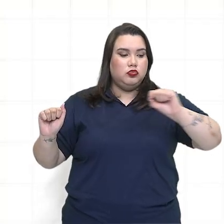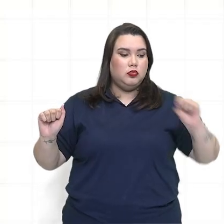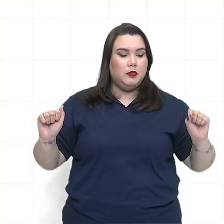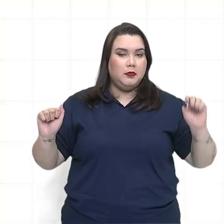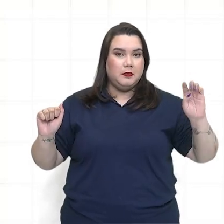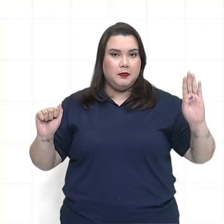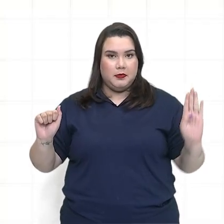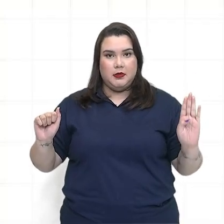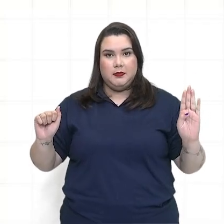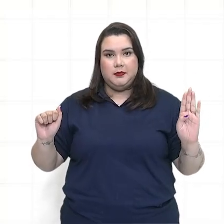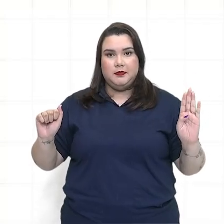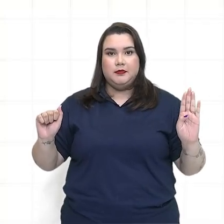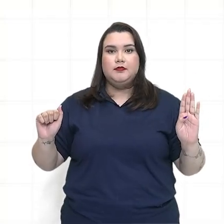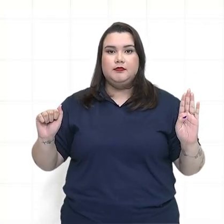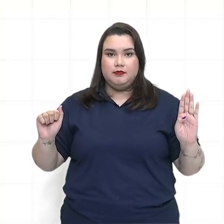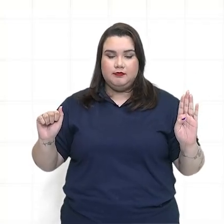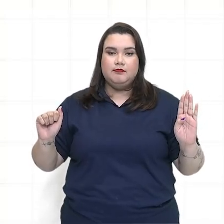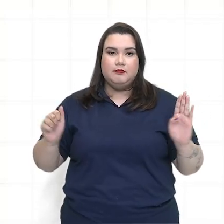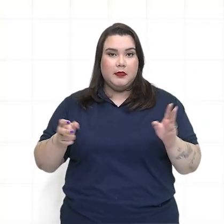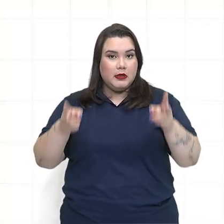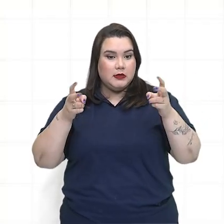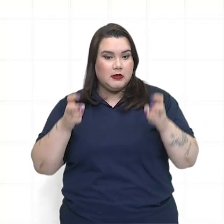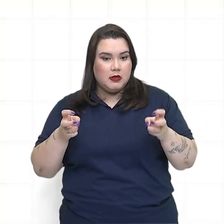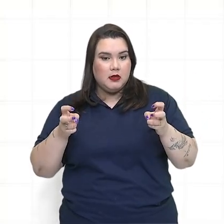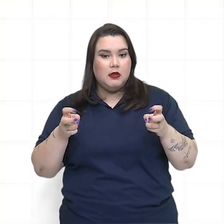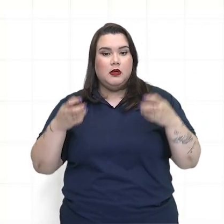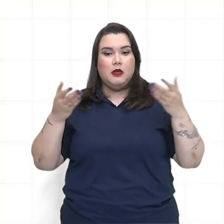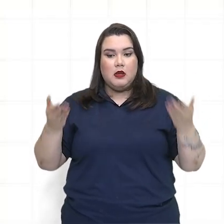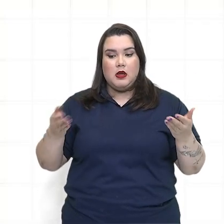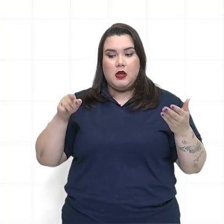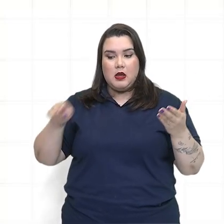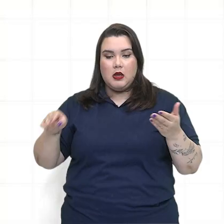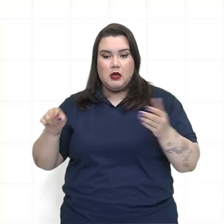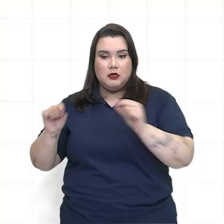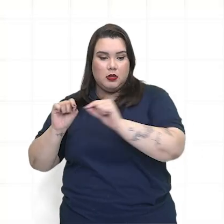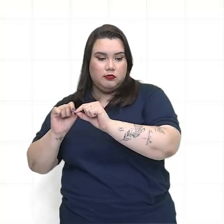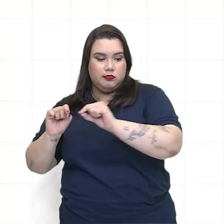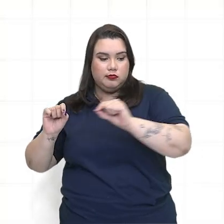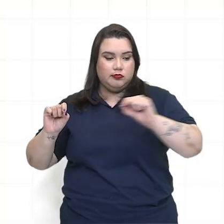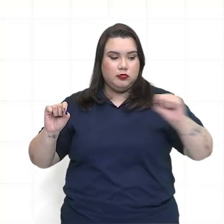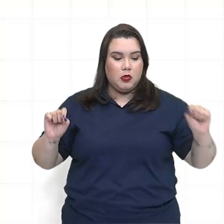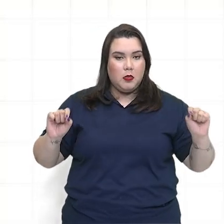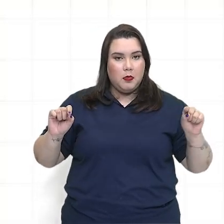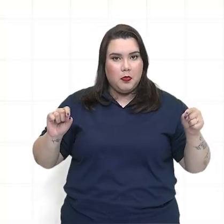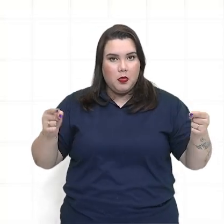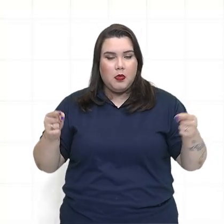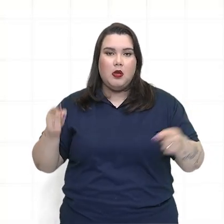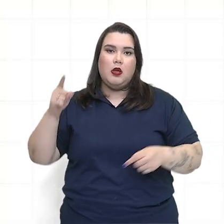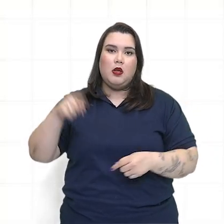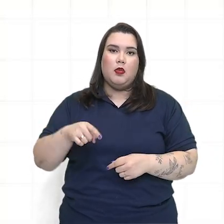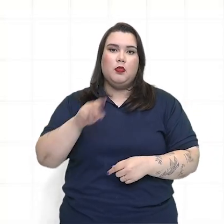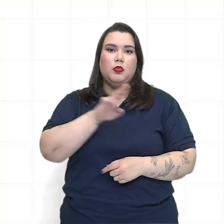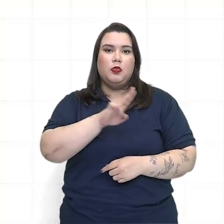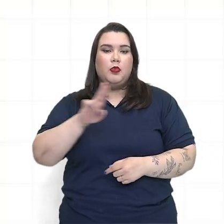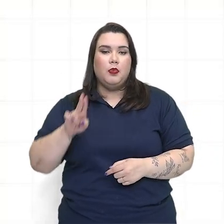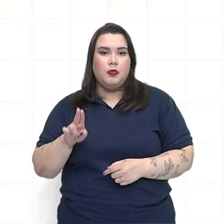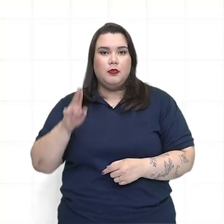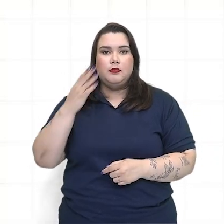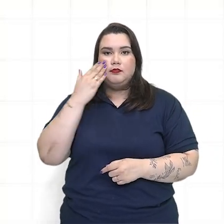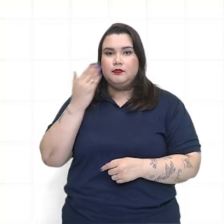a extremidade B. E esse conjunto aqui todo é exatamente um